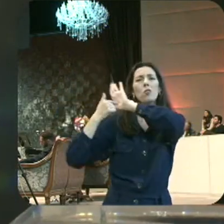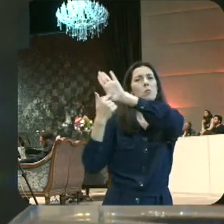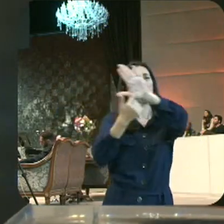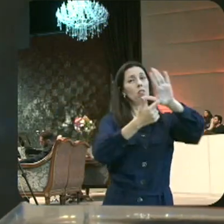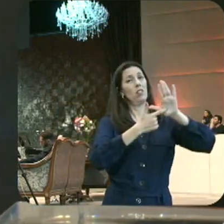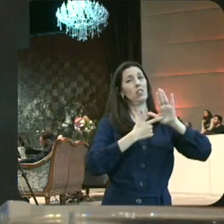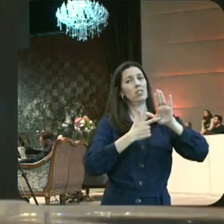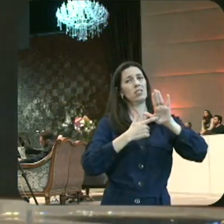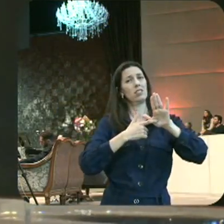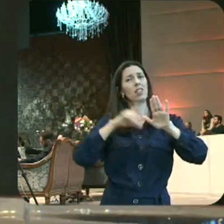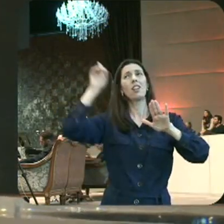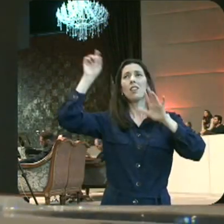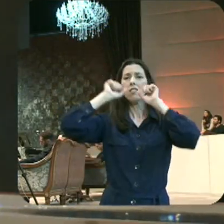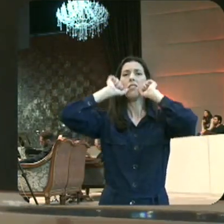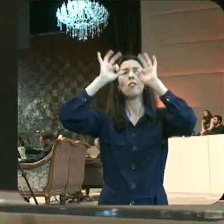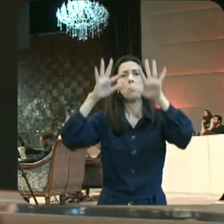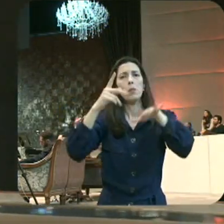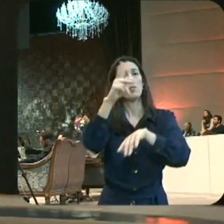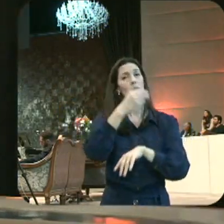E você vai ser abençoado.